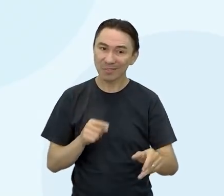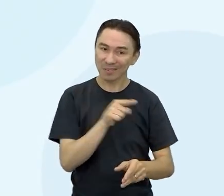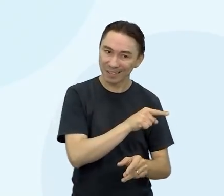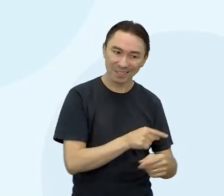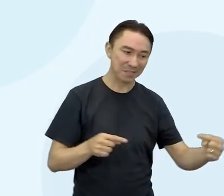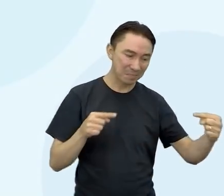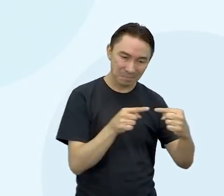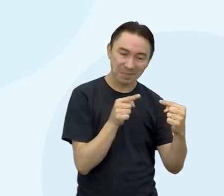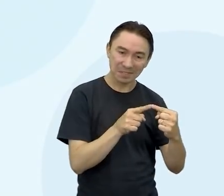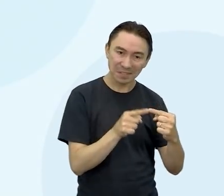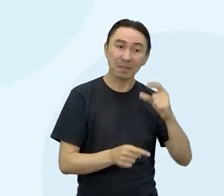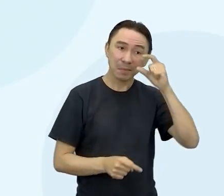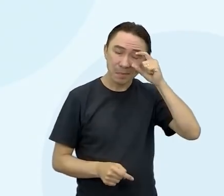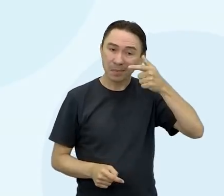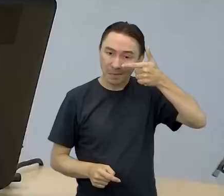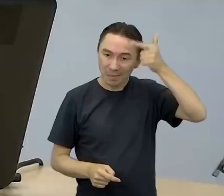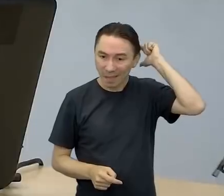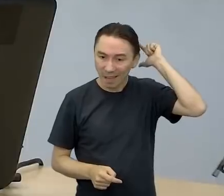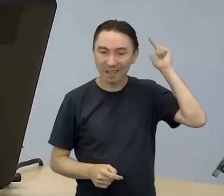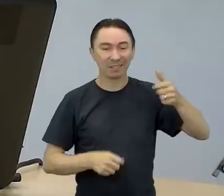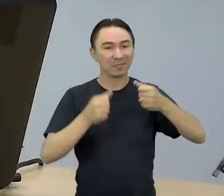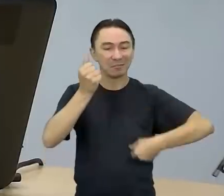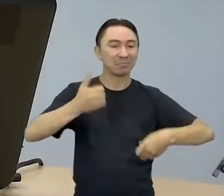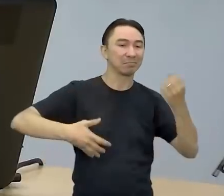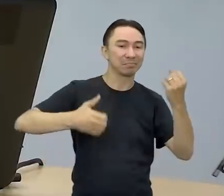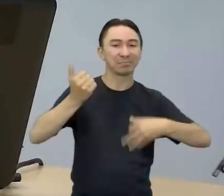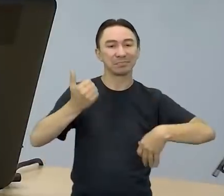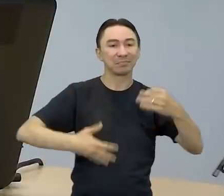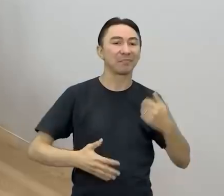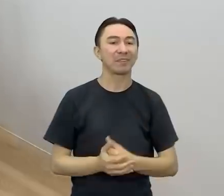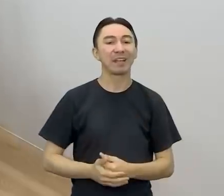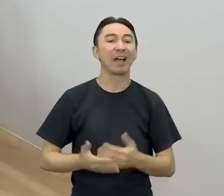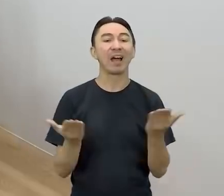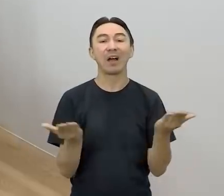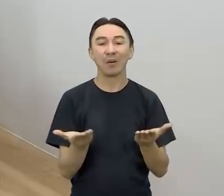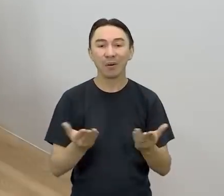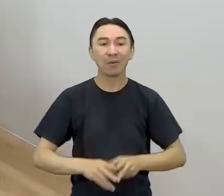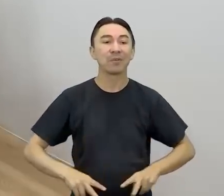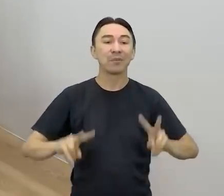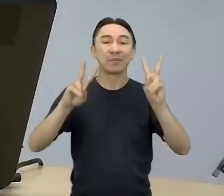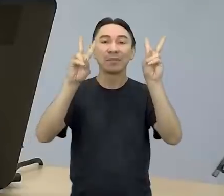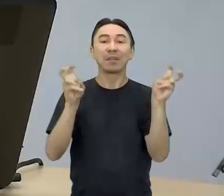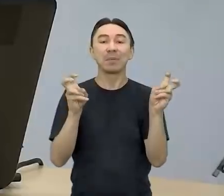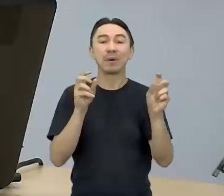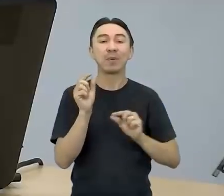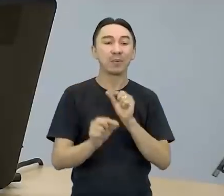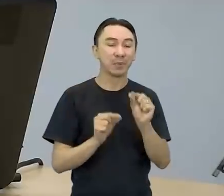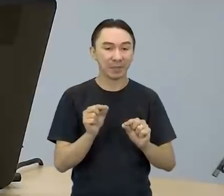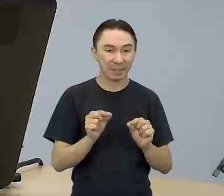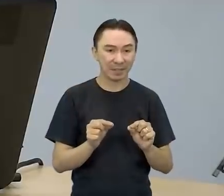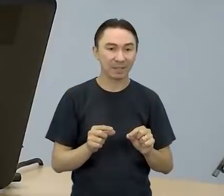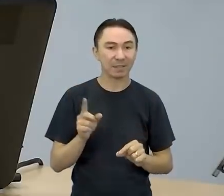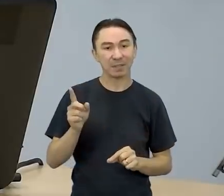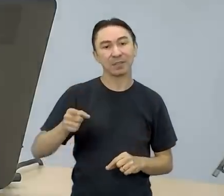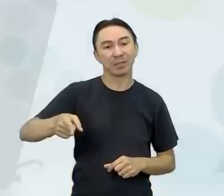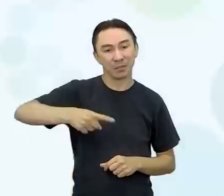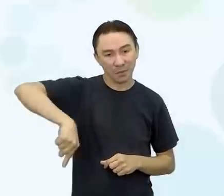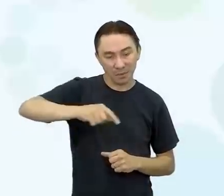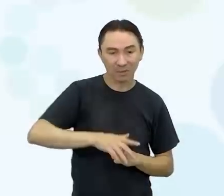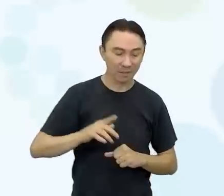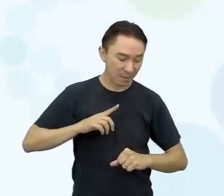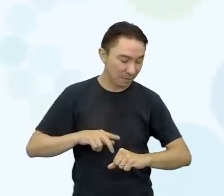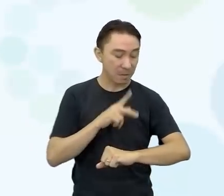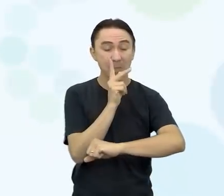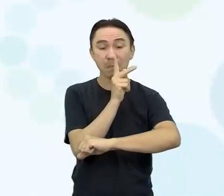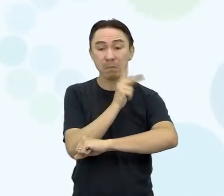certo? Muito bem, pessoal. Então, o tema agora que a gente vai falar é refletir, então, aí sobre as ações